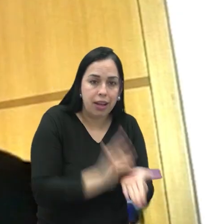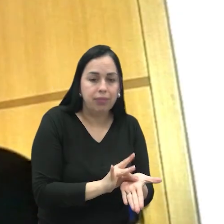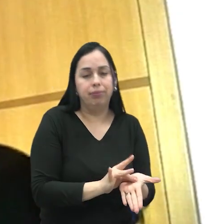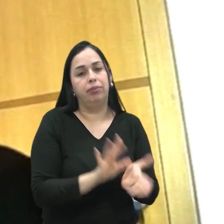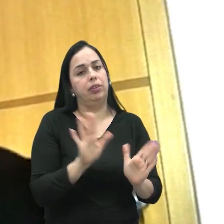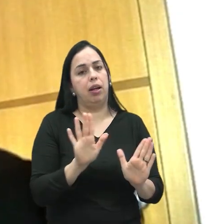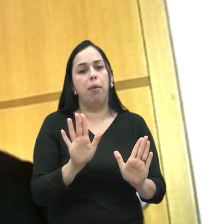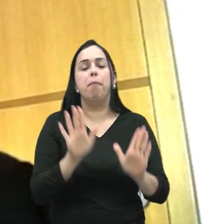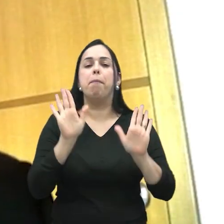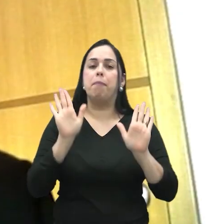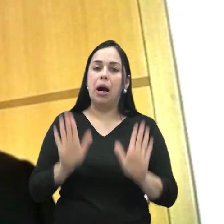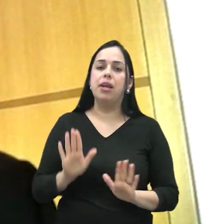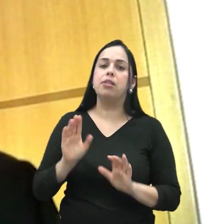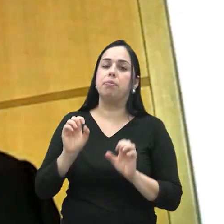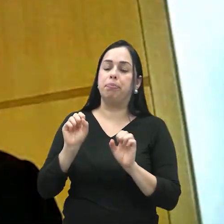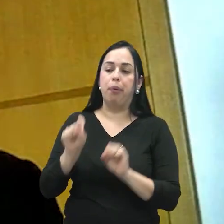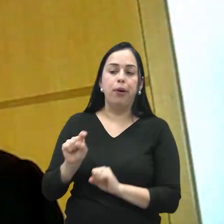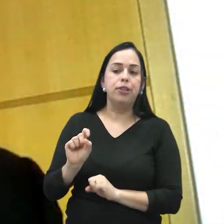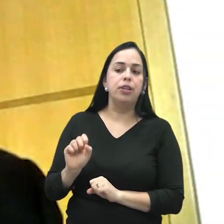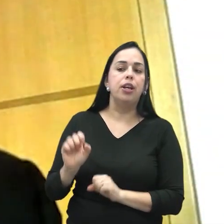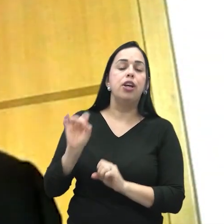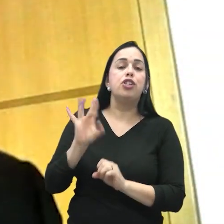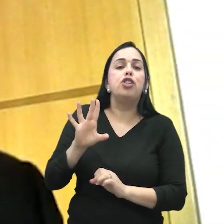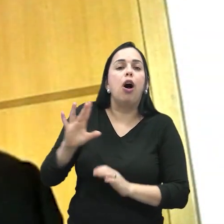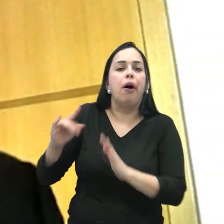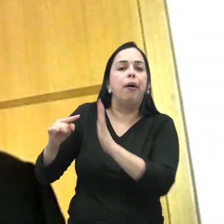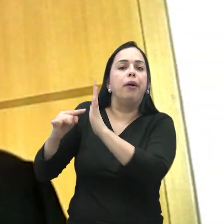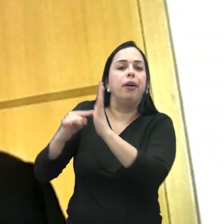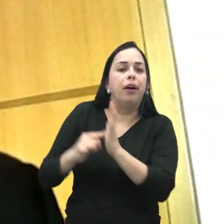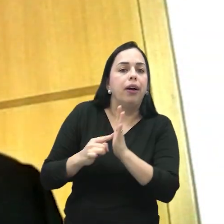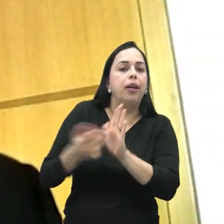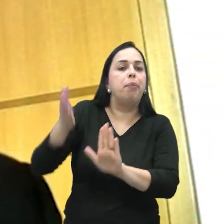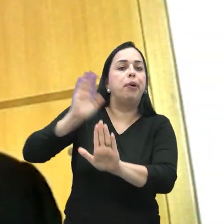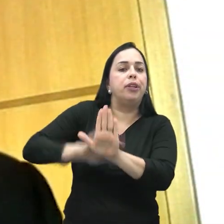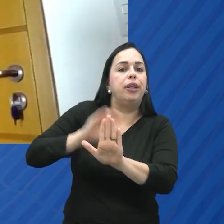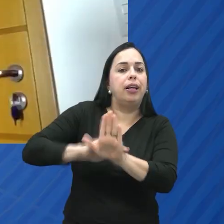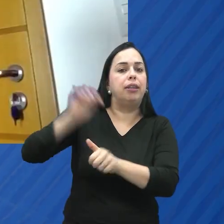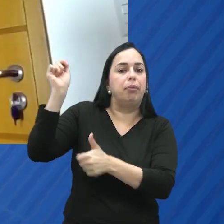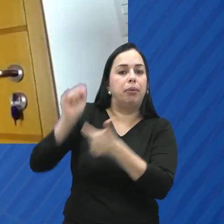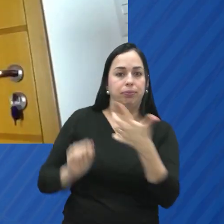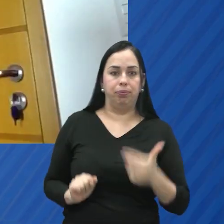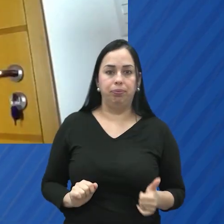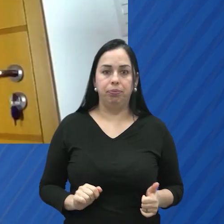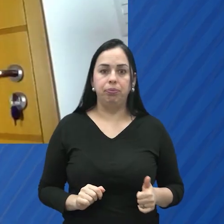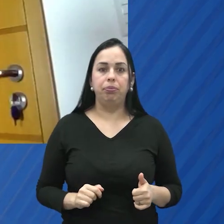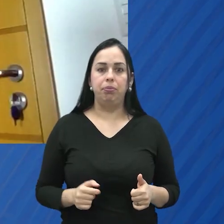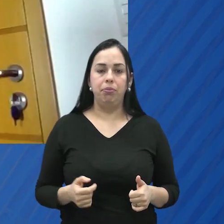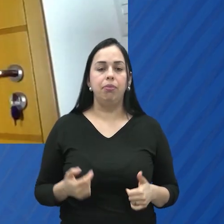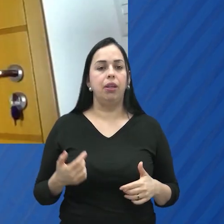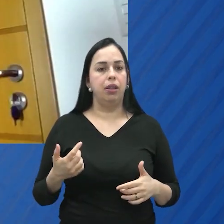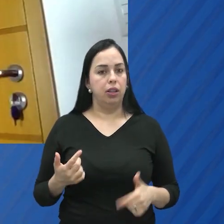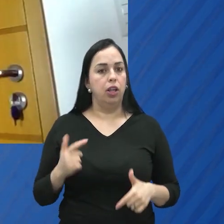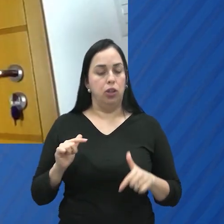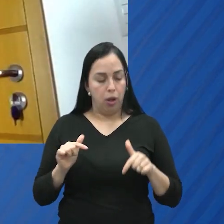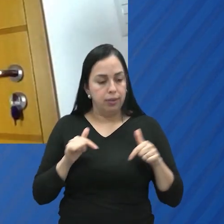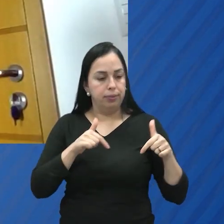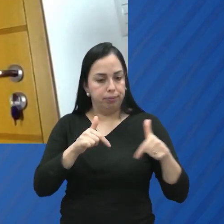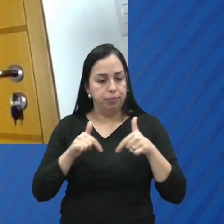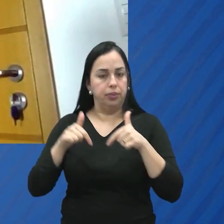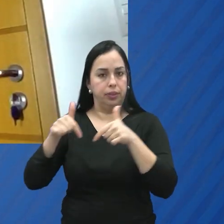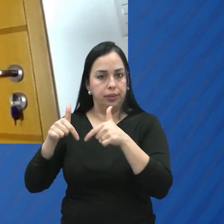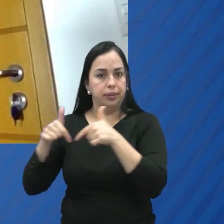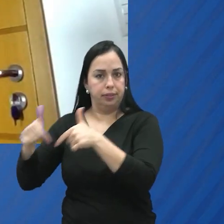como o procurador explica, isso pode ser apenas a ponta de um iceberg. O combate ao trabalho escravo ele é feito por uma série